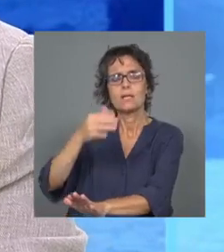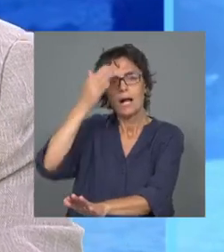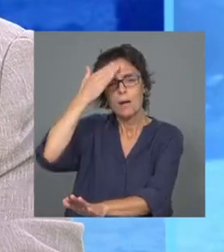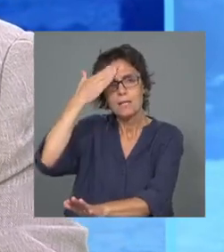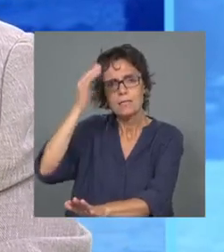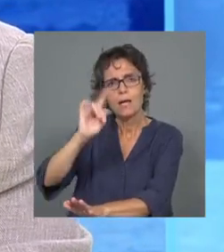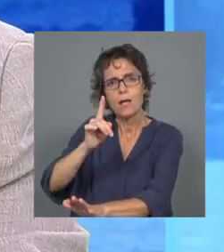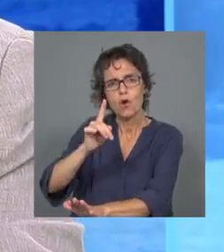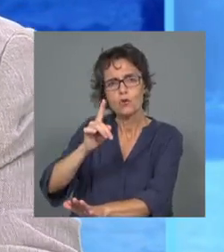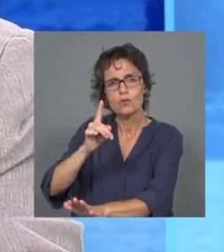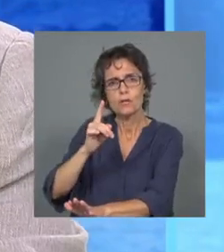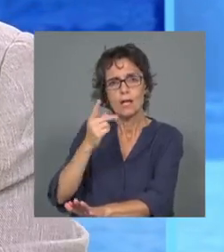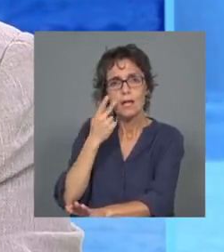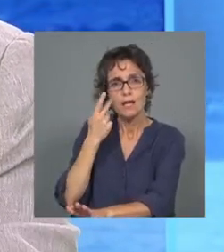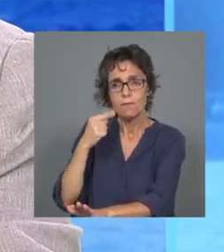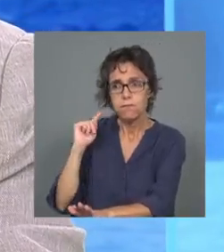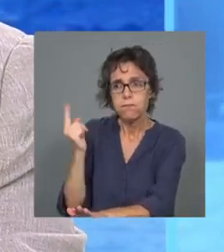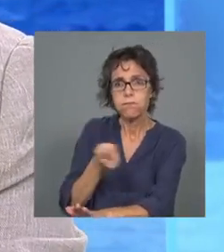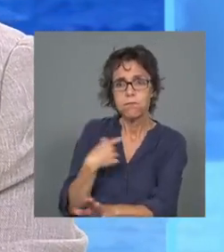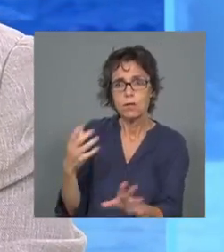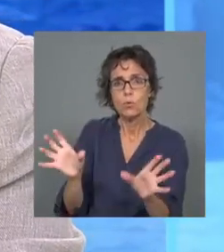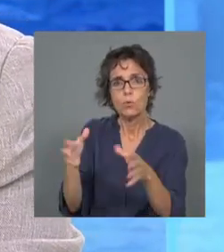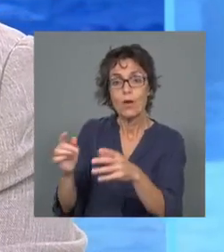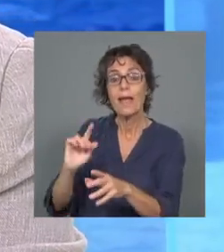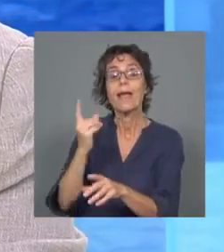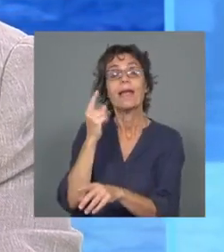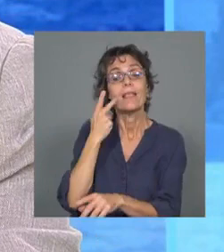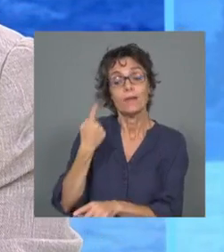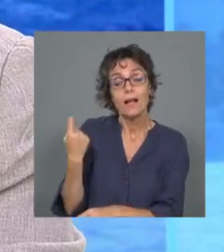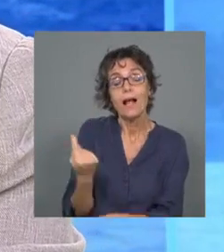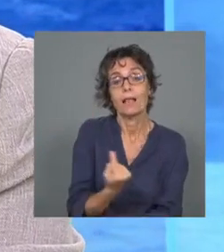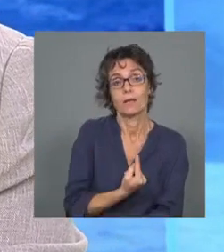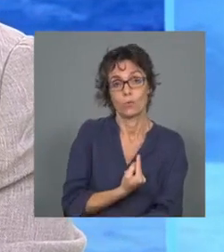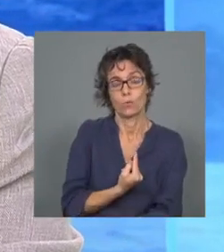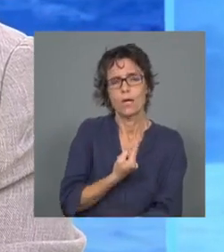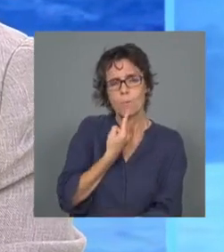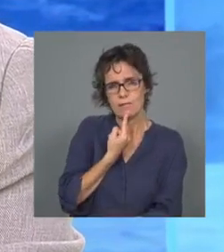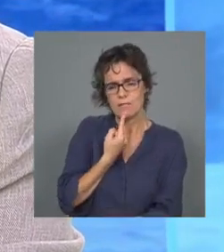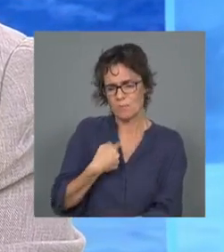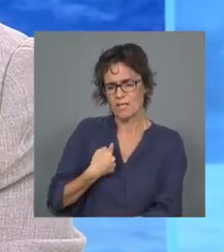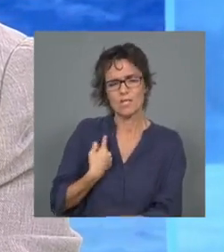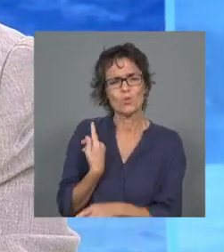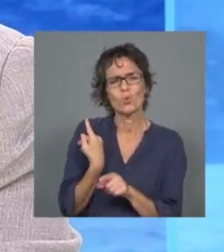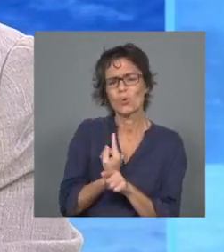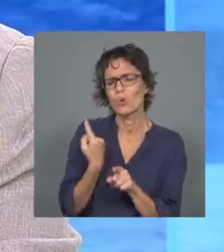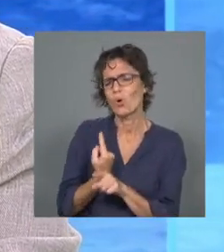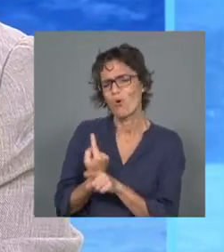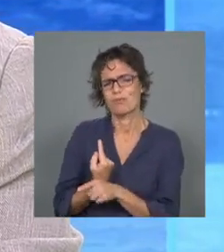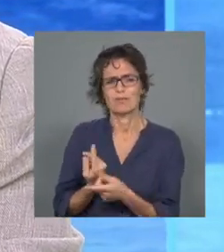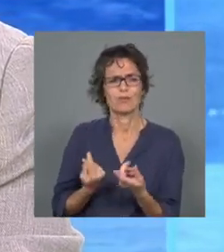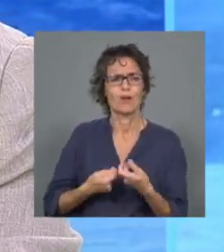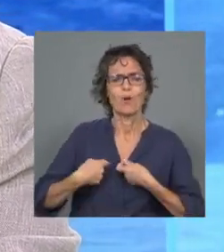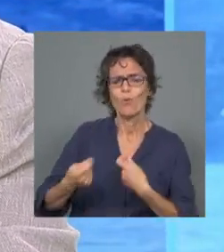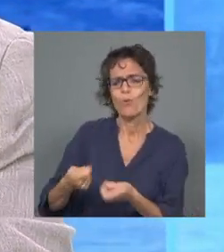retirar das vidas comunitárias e individuais aquilo que é um excesso de consumo, que é um excesso